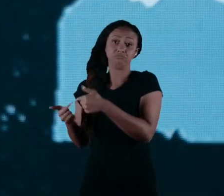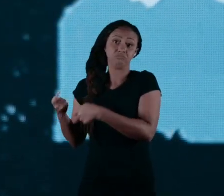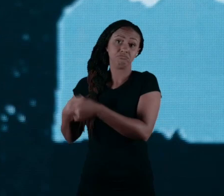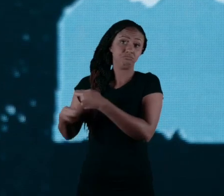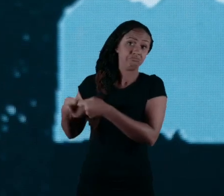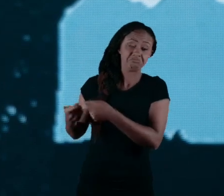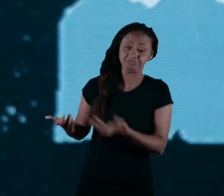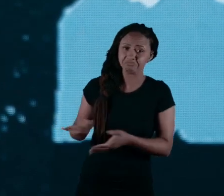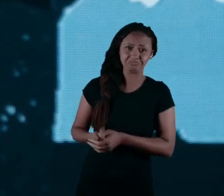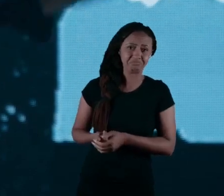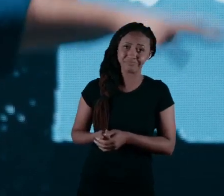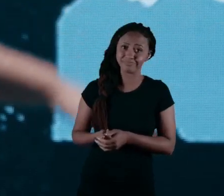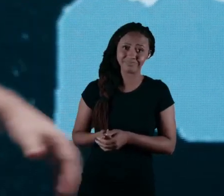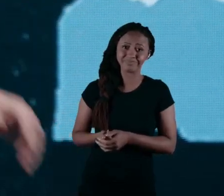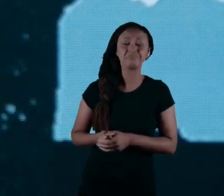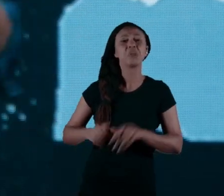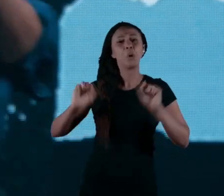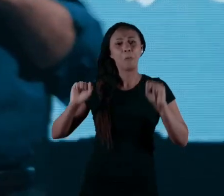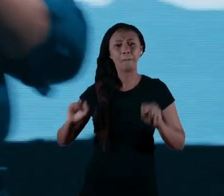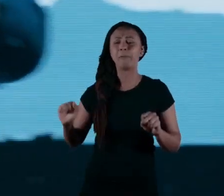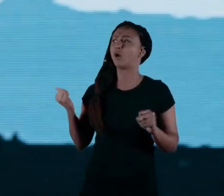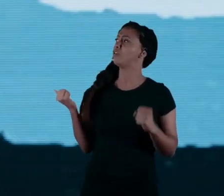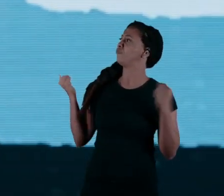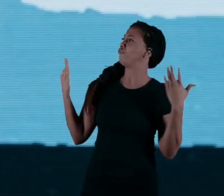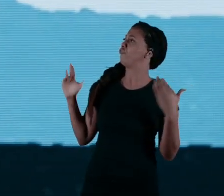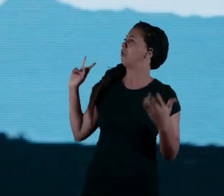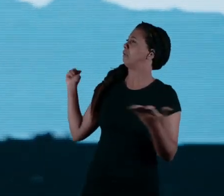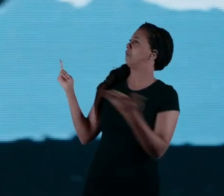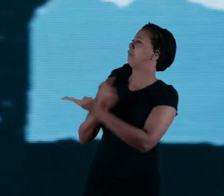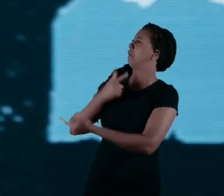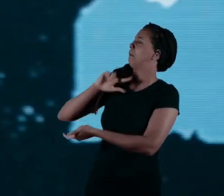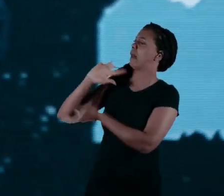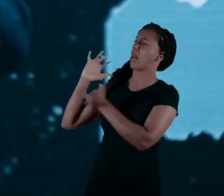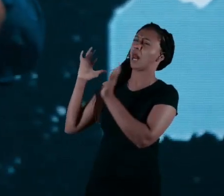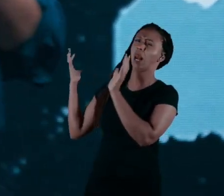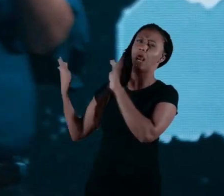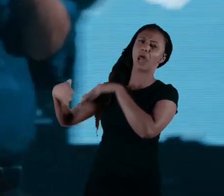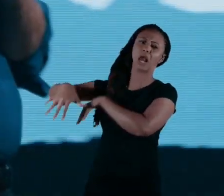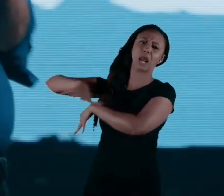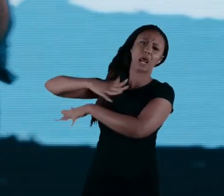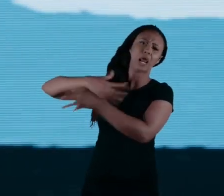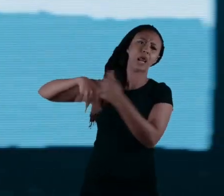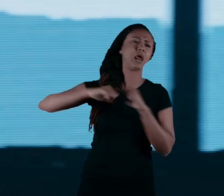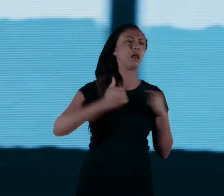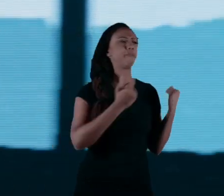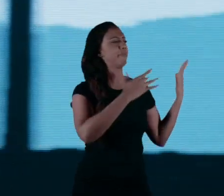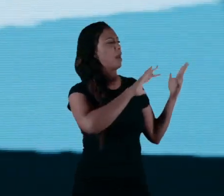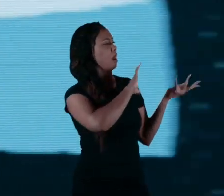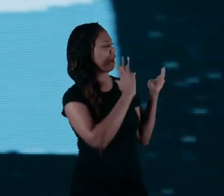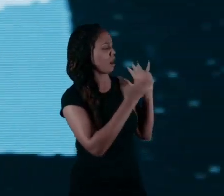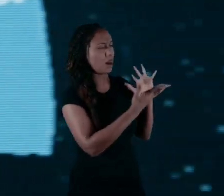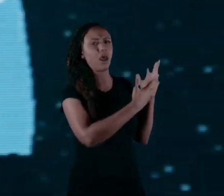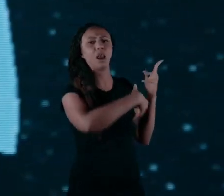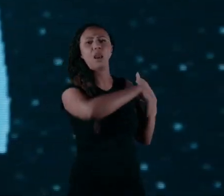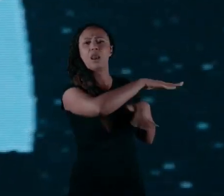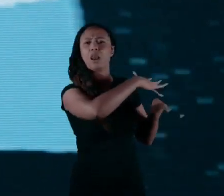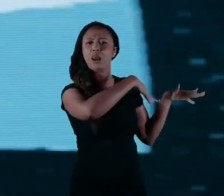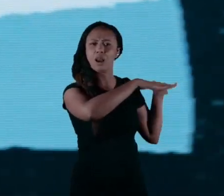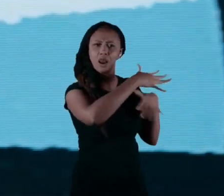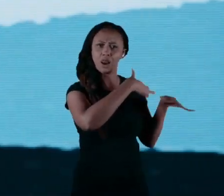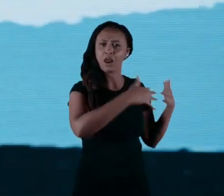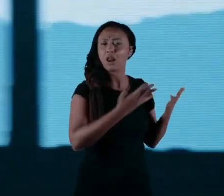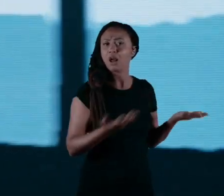Não importa que do lado o pau está comendo, os instrumentos, né, do indivíduo prevalecer são os instrumentos